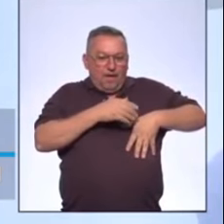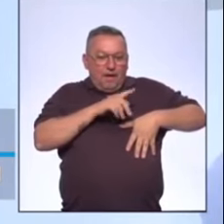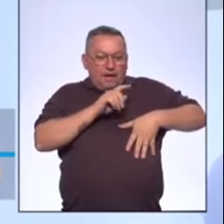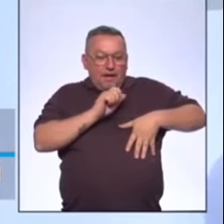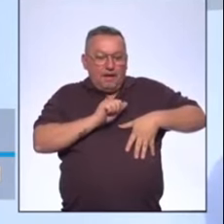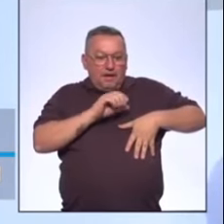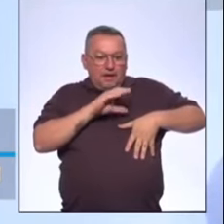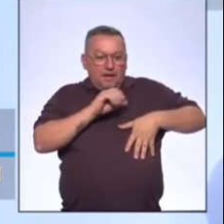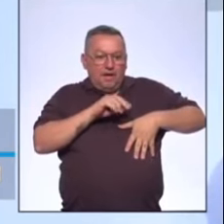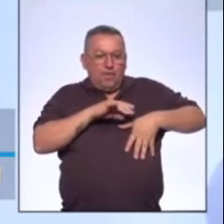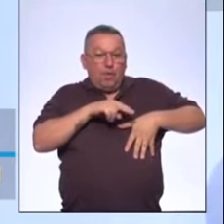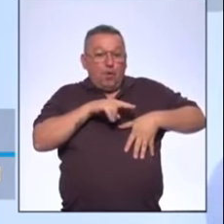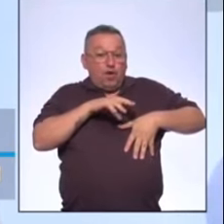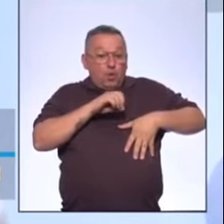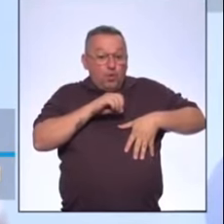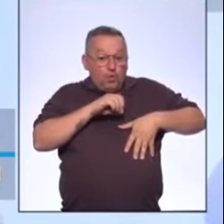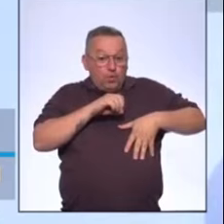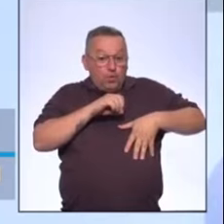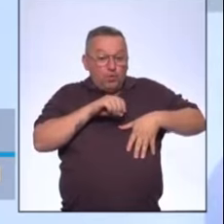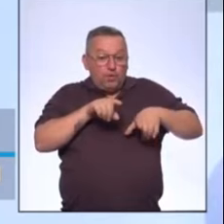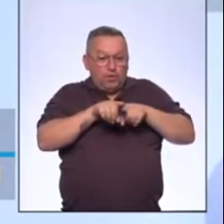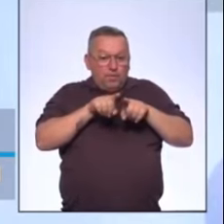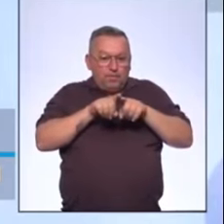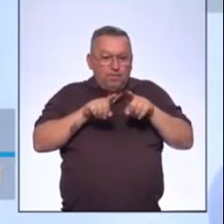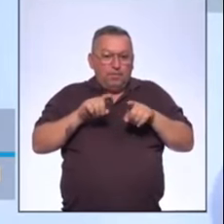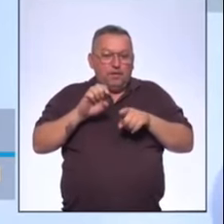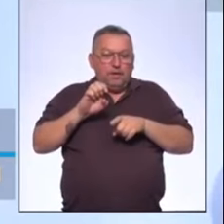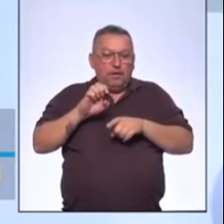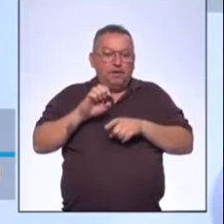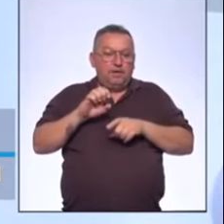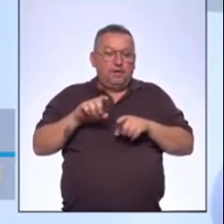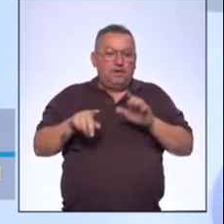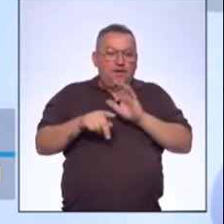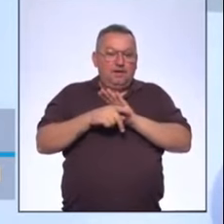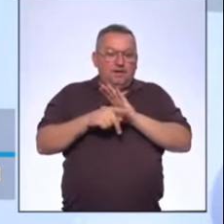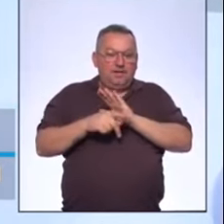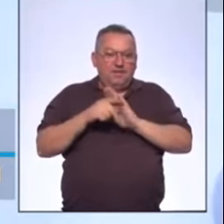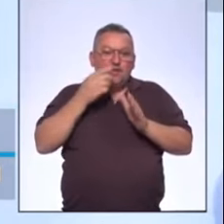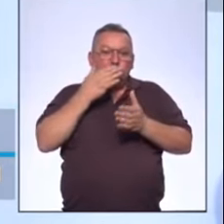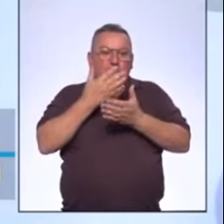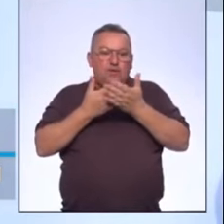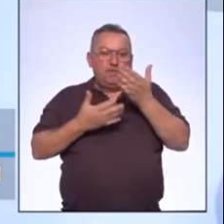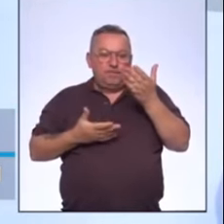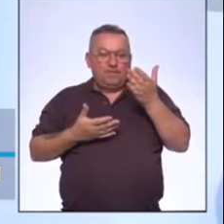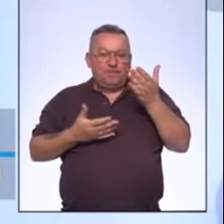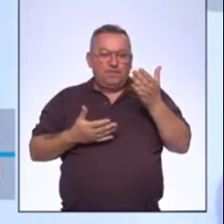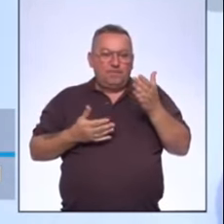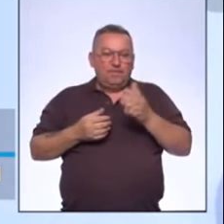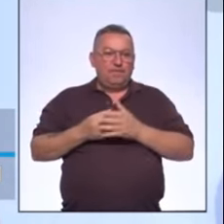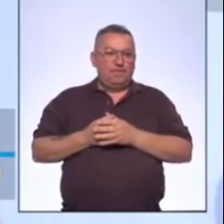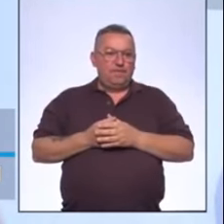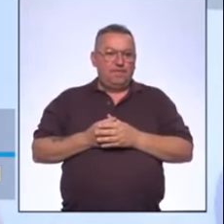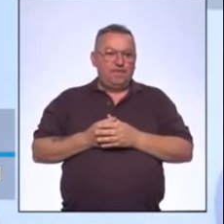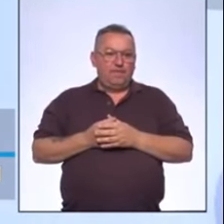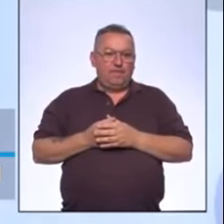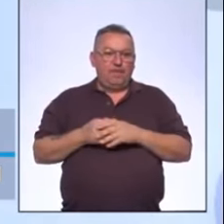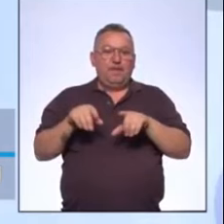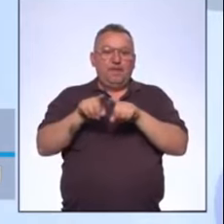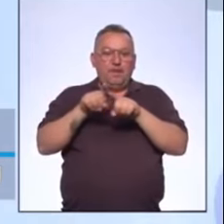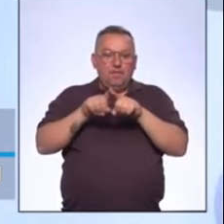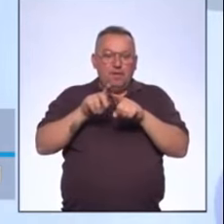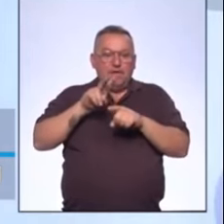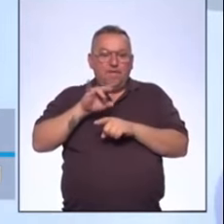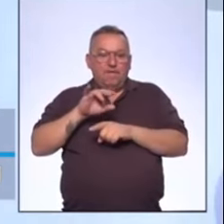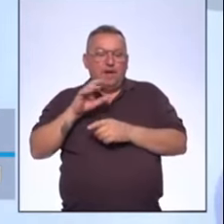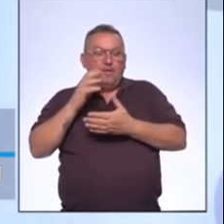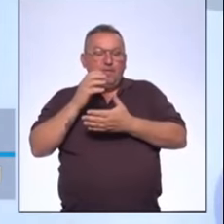carbônico, né, as hemácias, no caso que são as células do sangue, vão deixar lá gás carbônico e vão